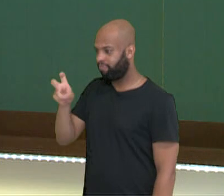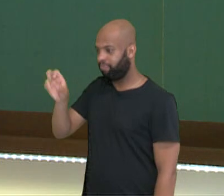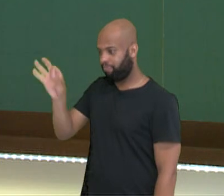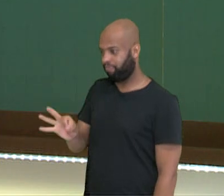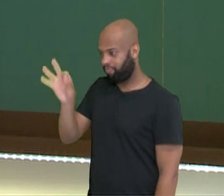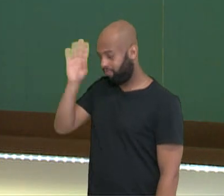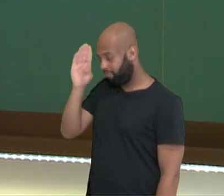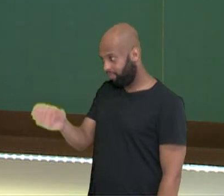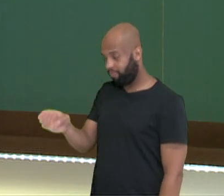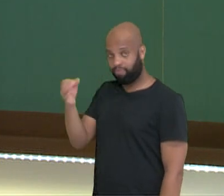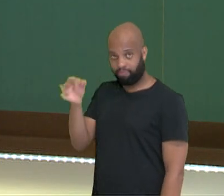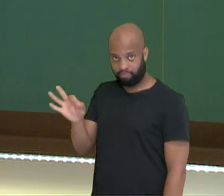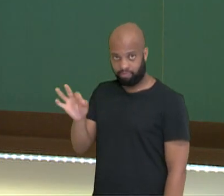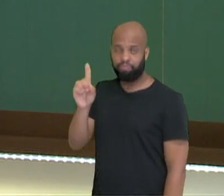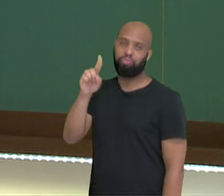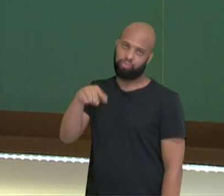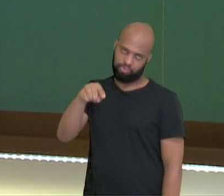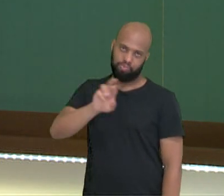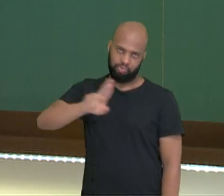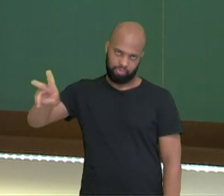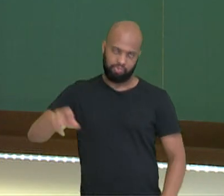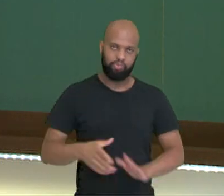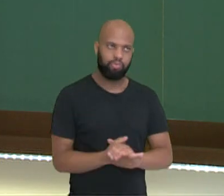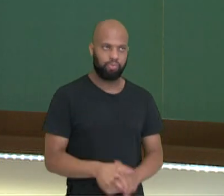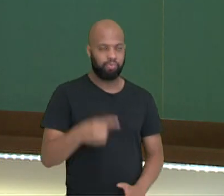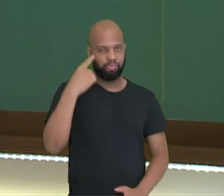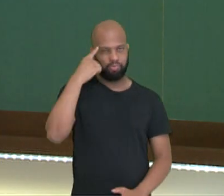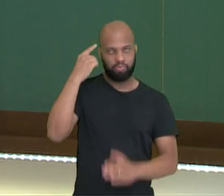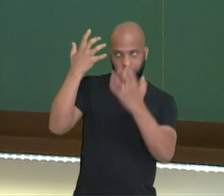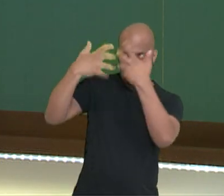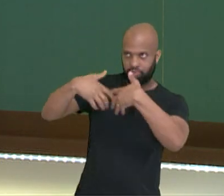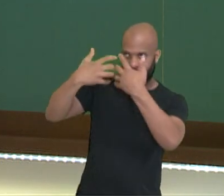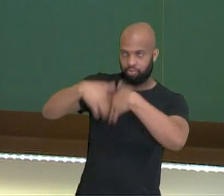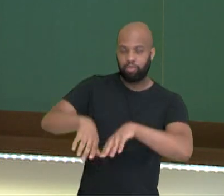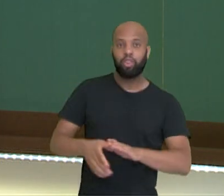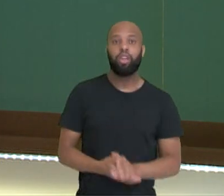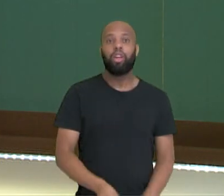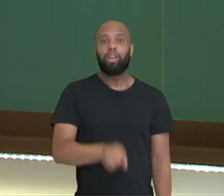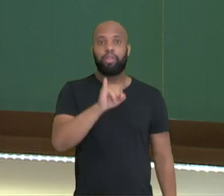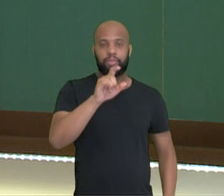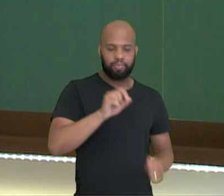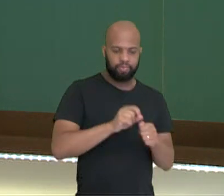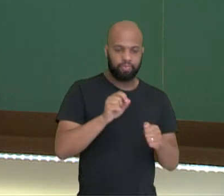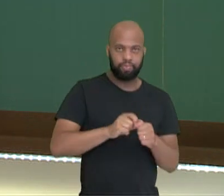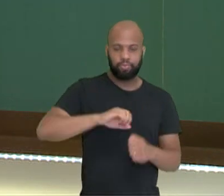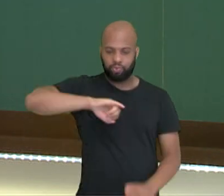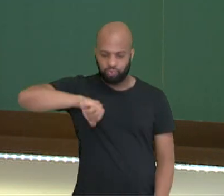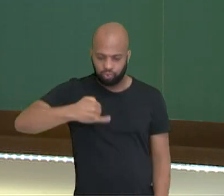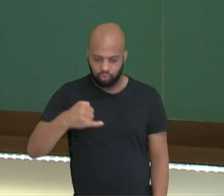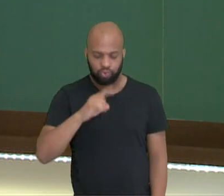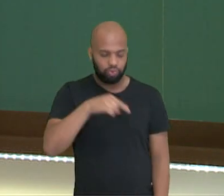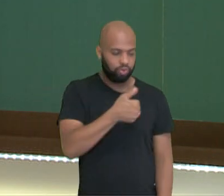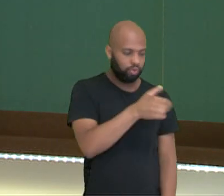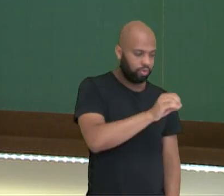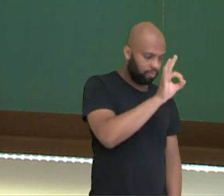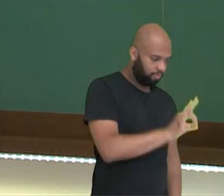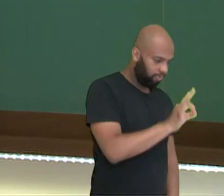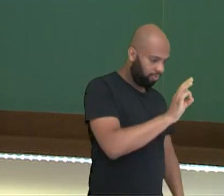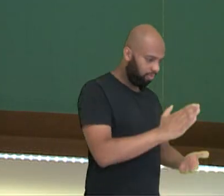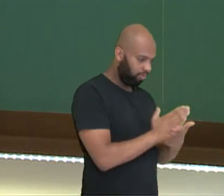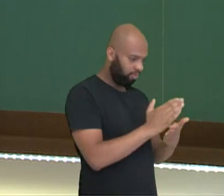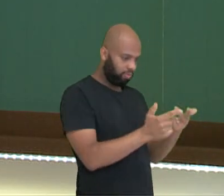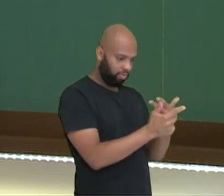15% direto. E é diferente. Pense comigo, se você colocar um juro de 10% em cima de alguma